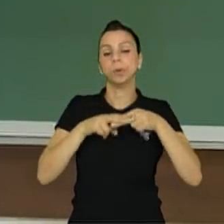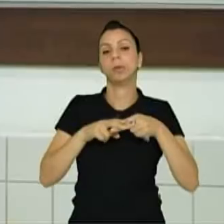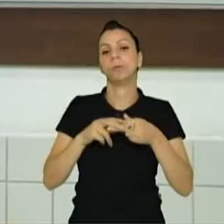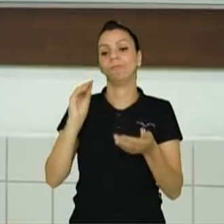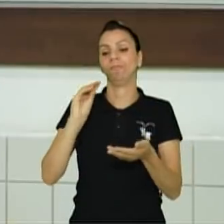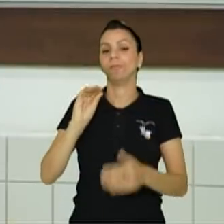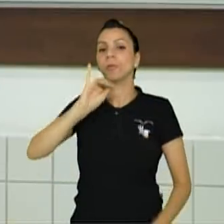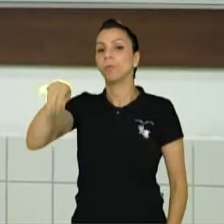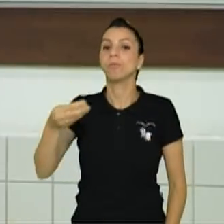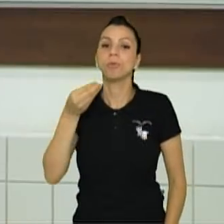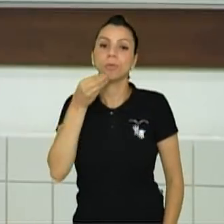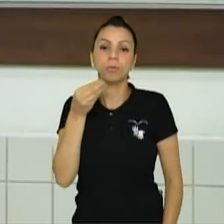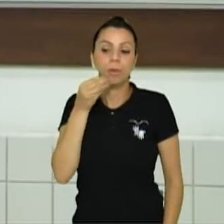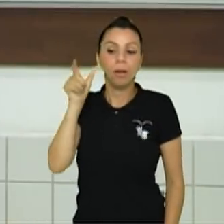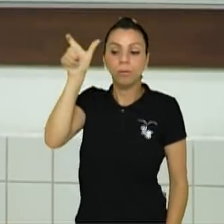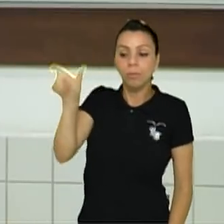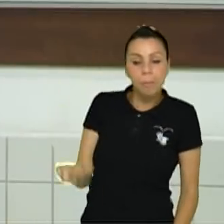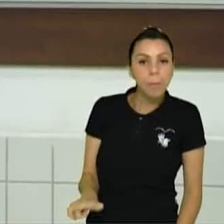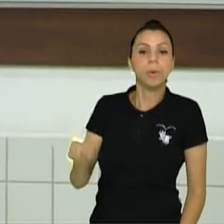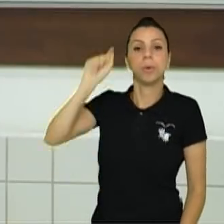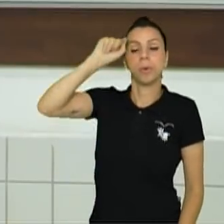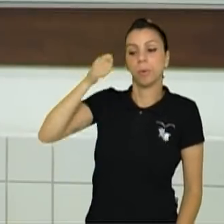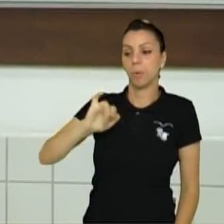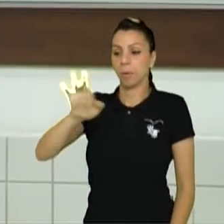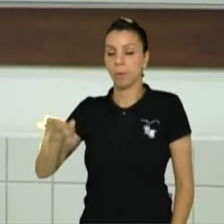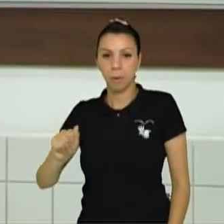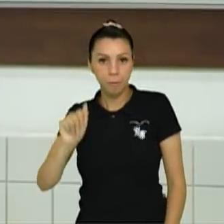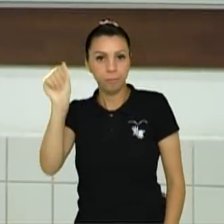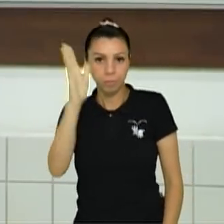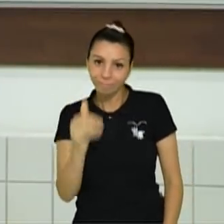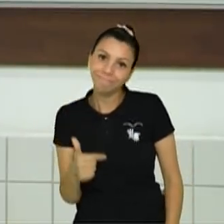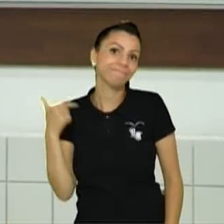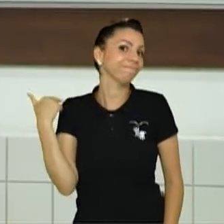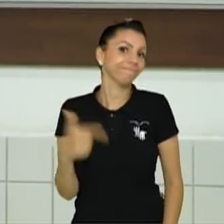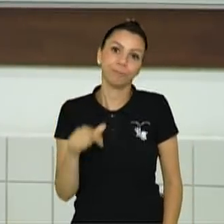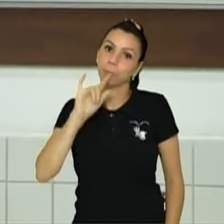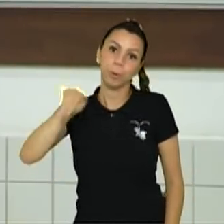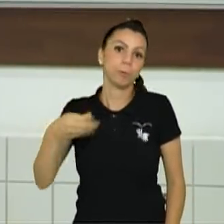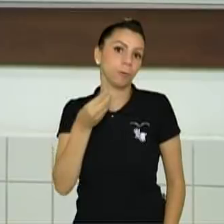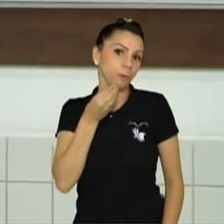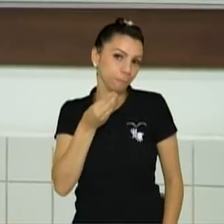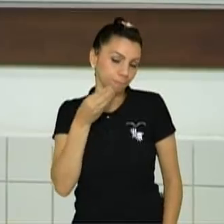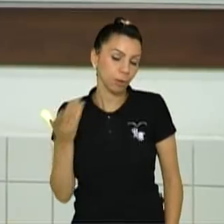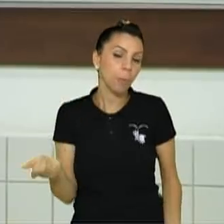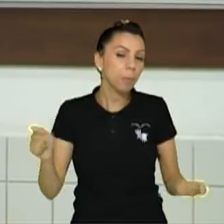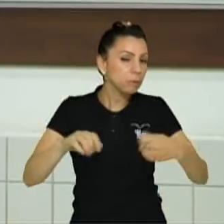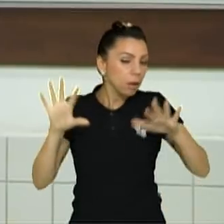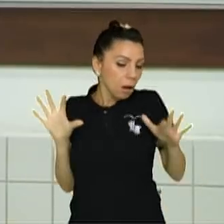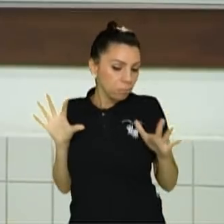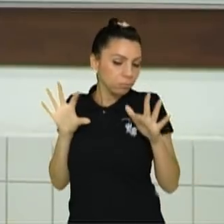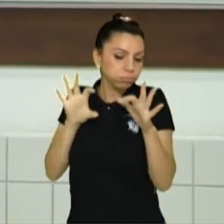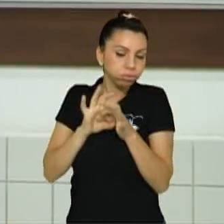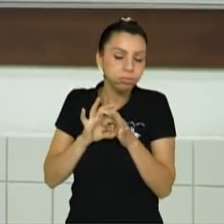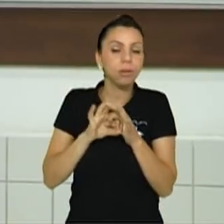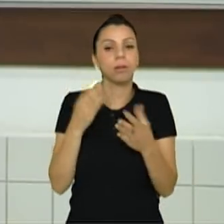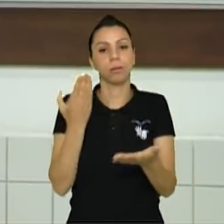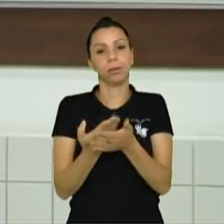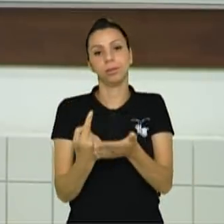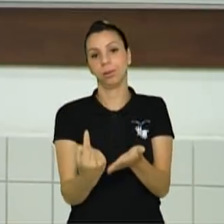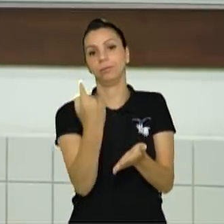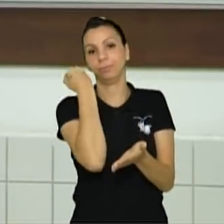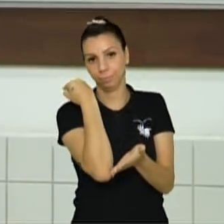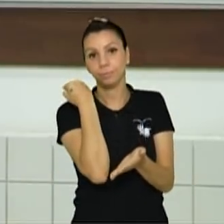dar condições para os afro-brasileiros. Então, aqui a gente já consegue fazer um link, uma conexão com as aulas